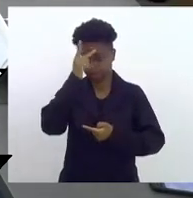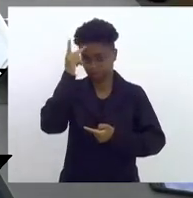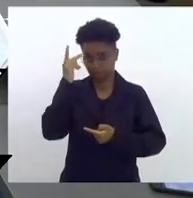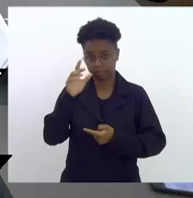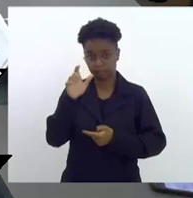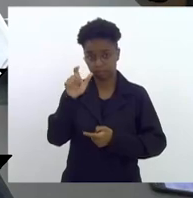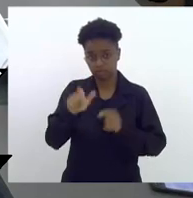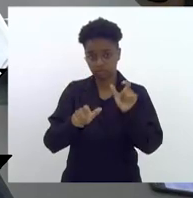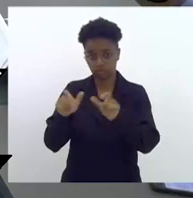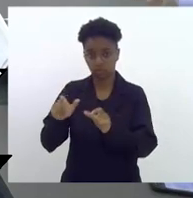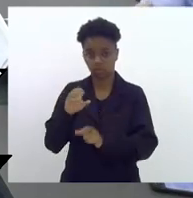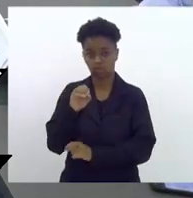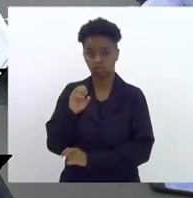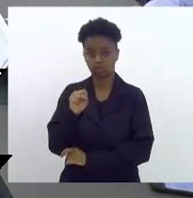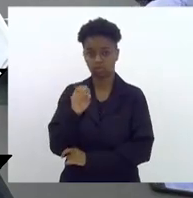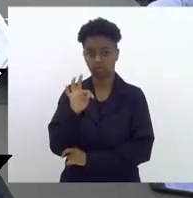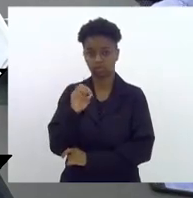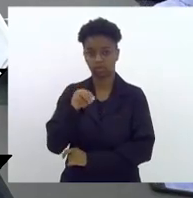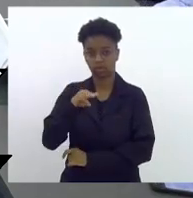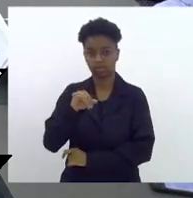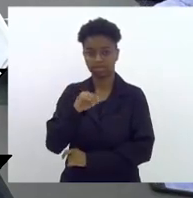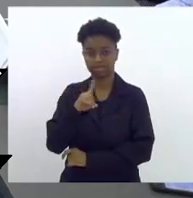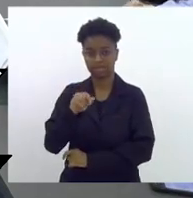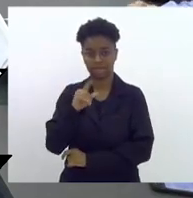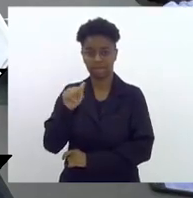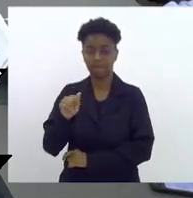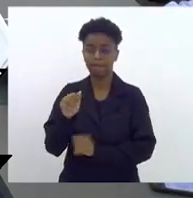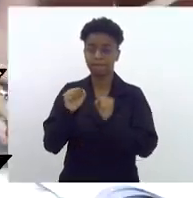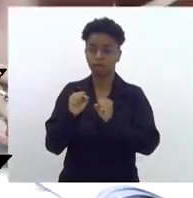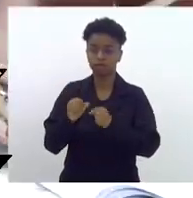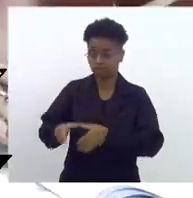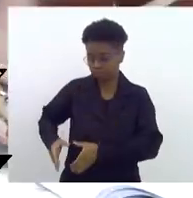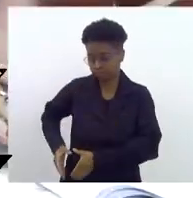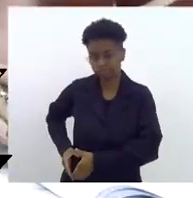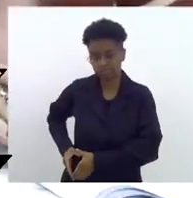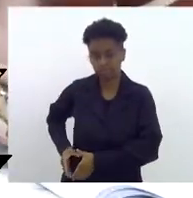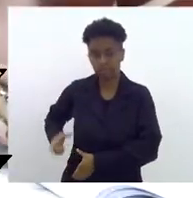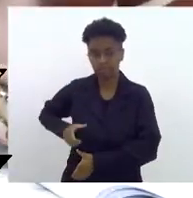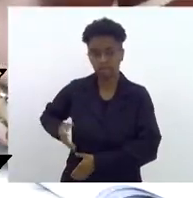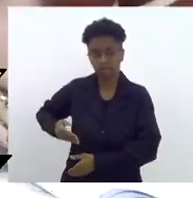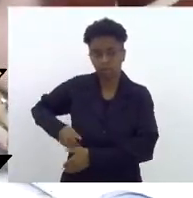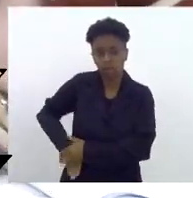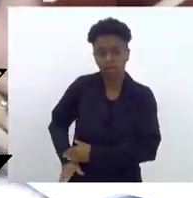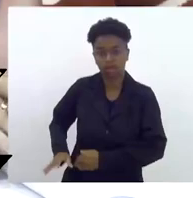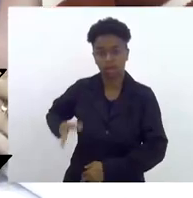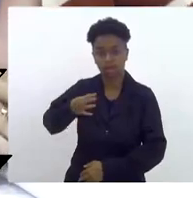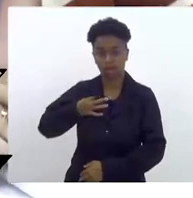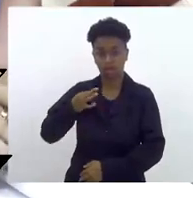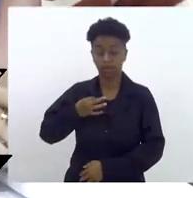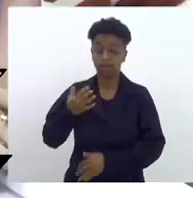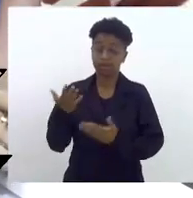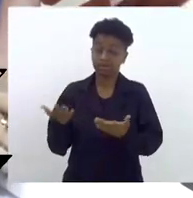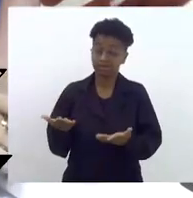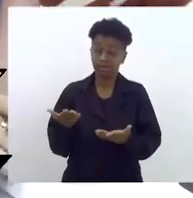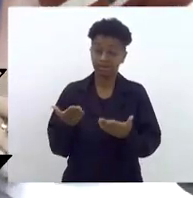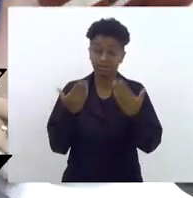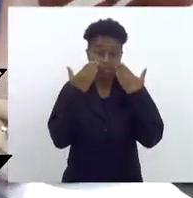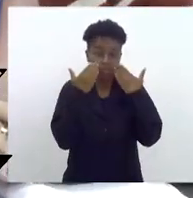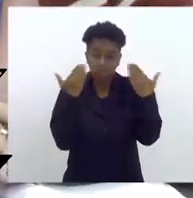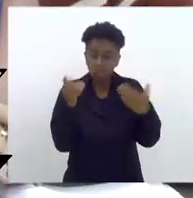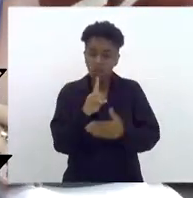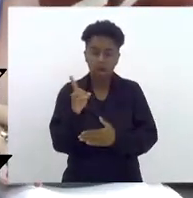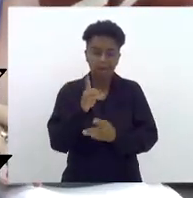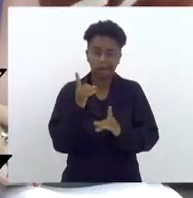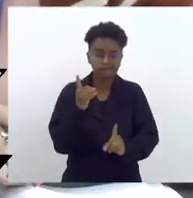customizada ela pode por exemplo ter uma bolsa coletora que fica embaixo da roupa então Aparentemente a pessoa não consegue